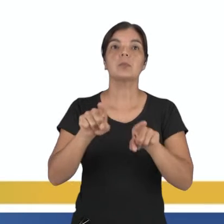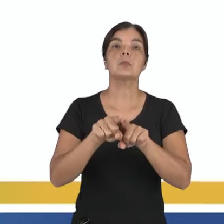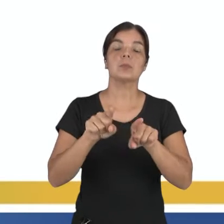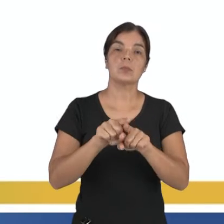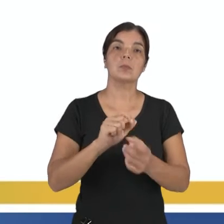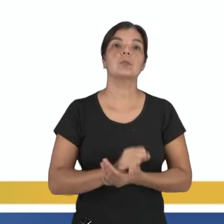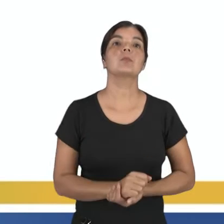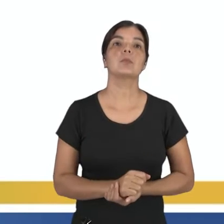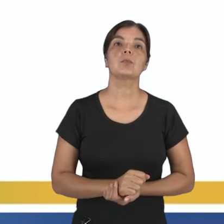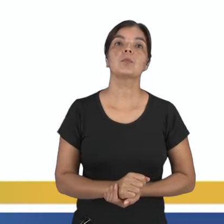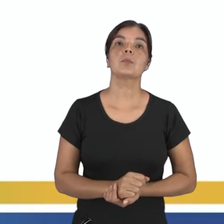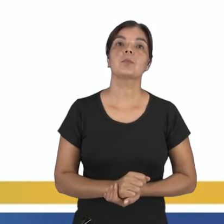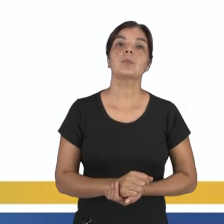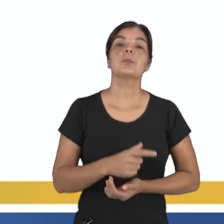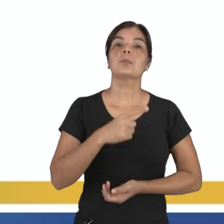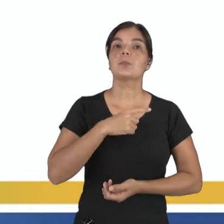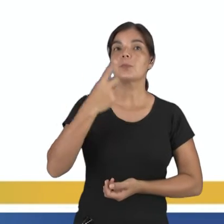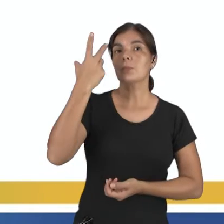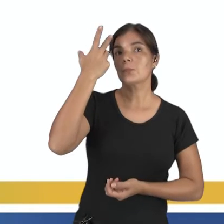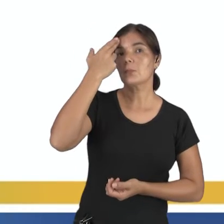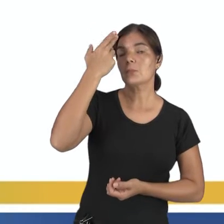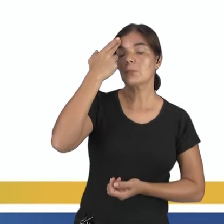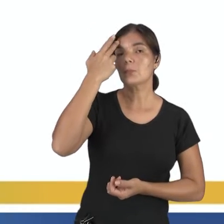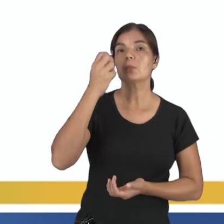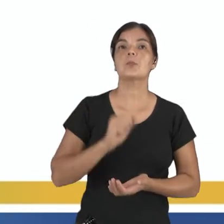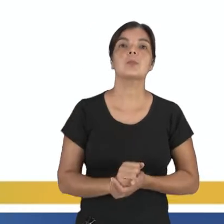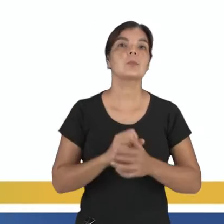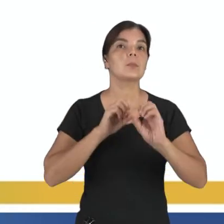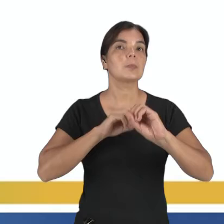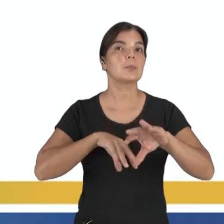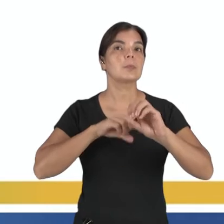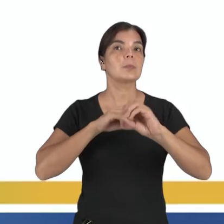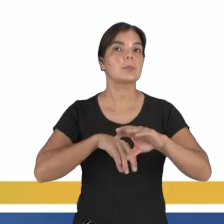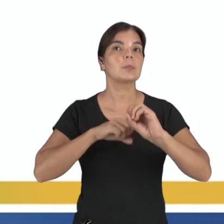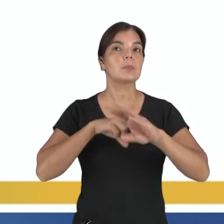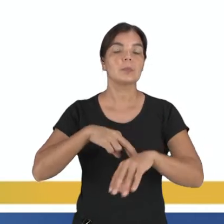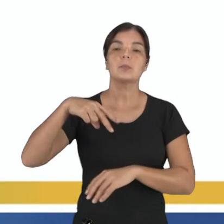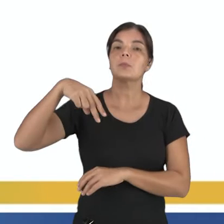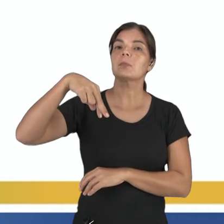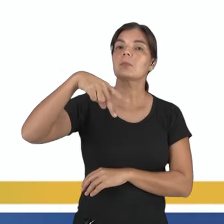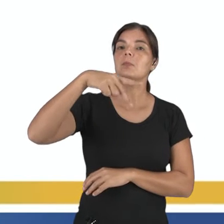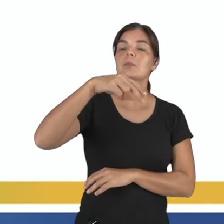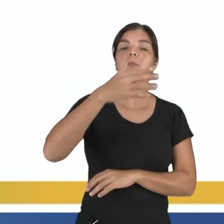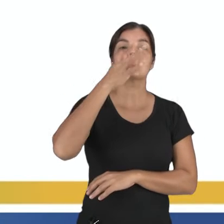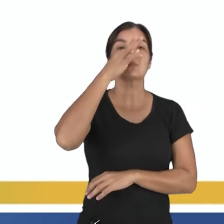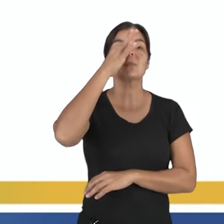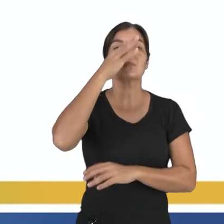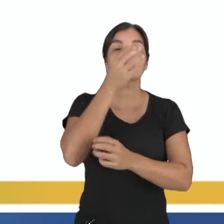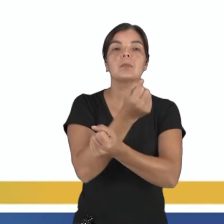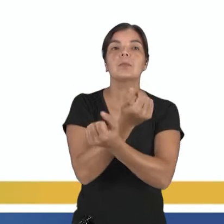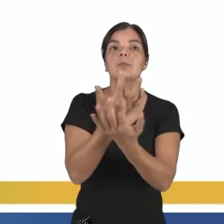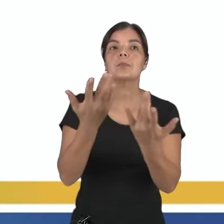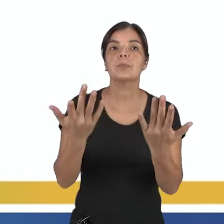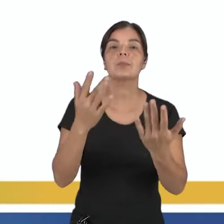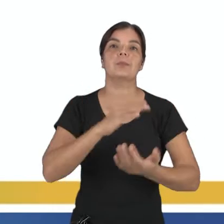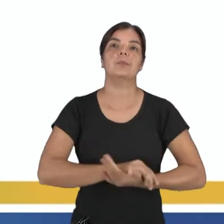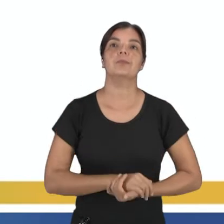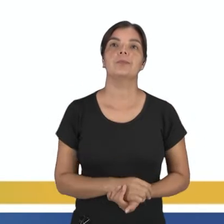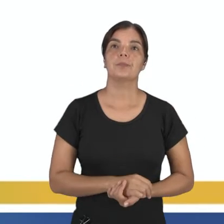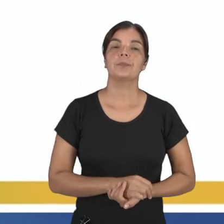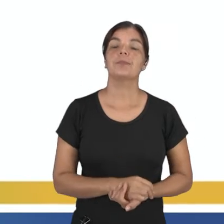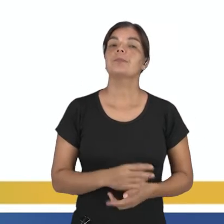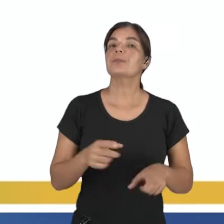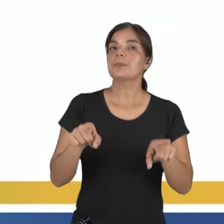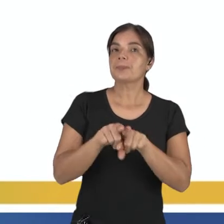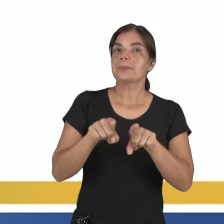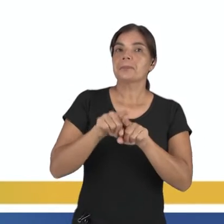peripatética, de passeadores, por ser comum dar aulas passeando pelo jardim. É uma